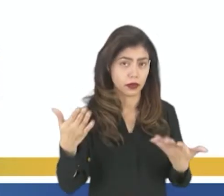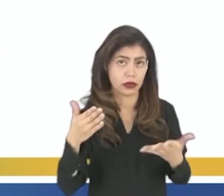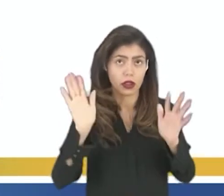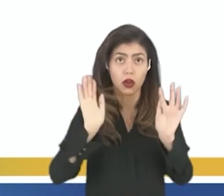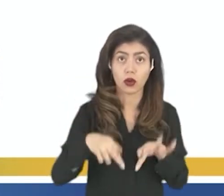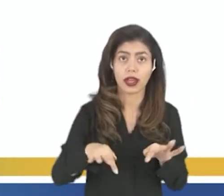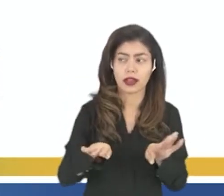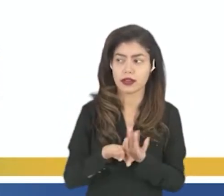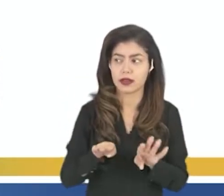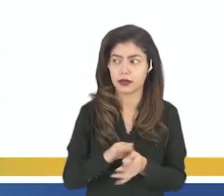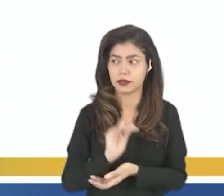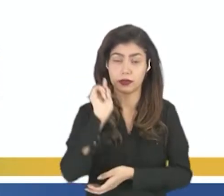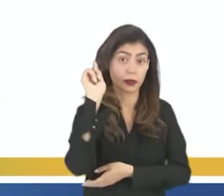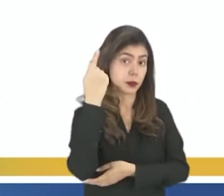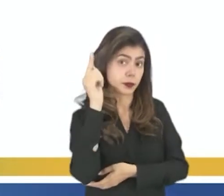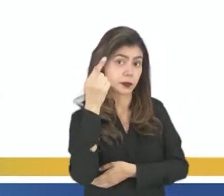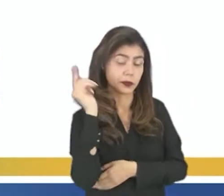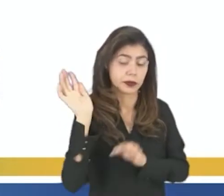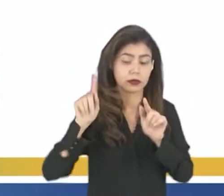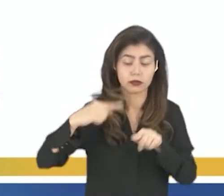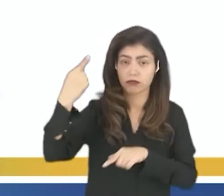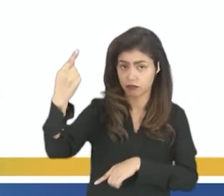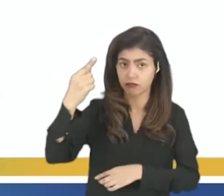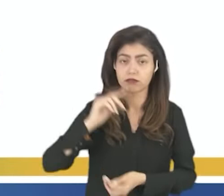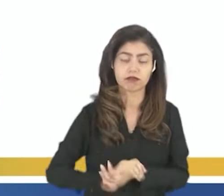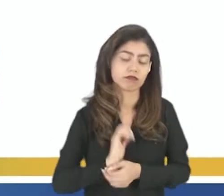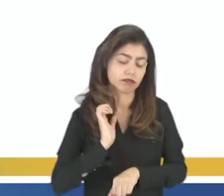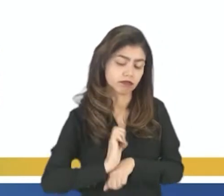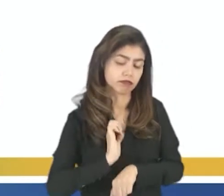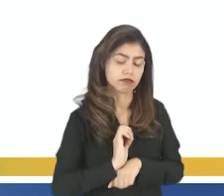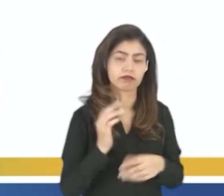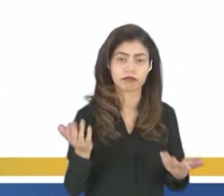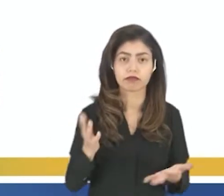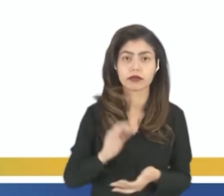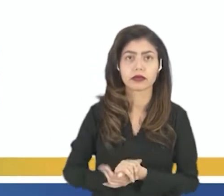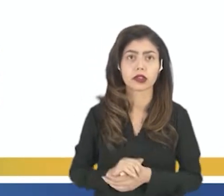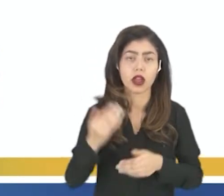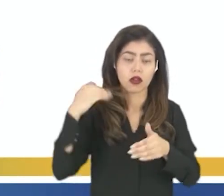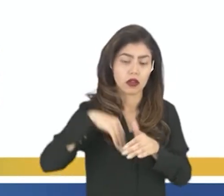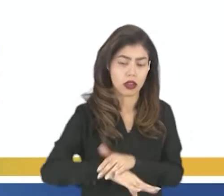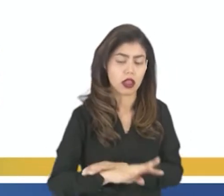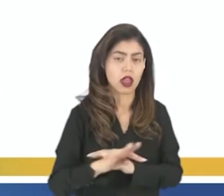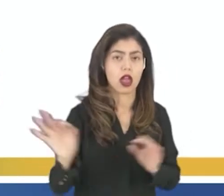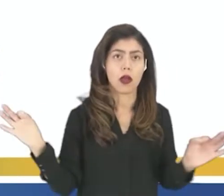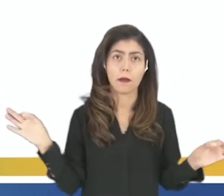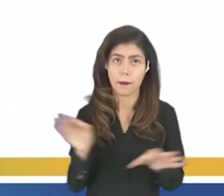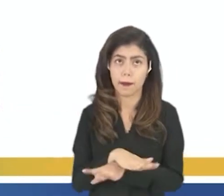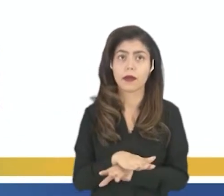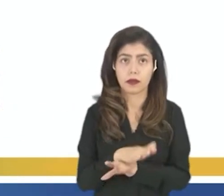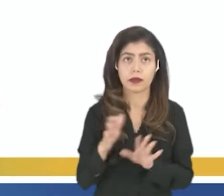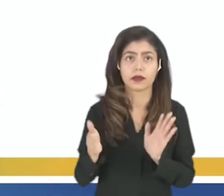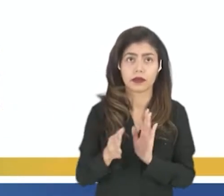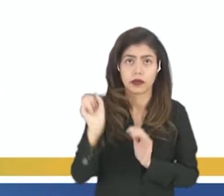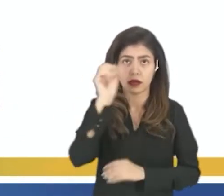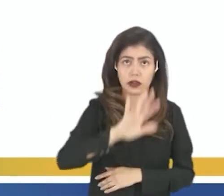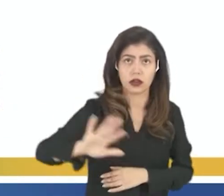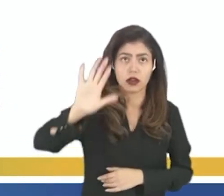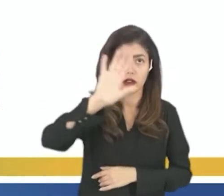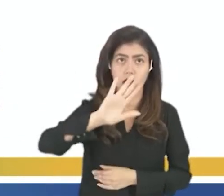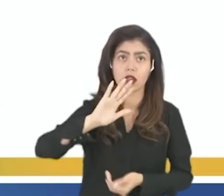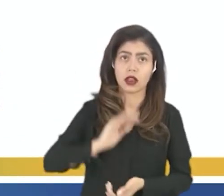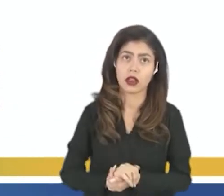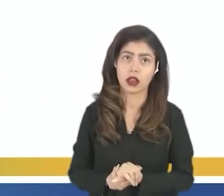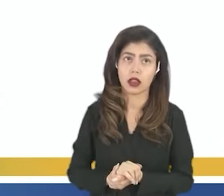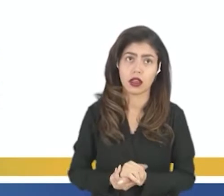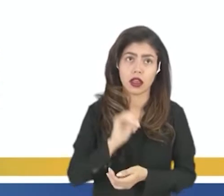CNN realiza o controle institucional do depósito final Onde estão armazenados definitivamente os rejeitos gerados em decorrência